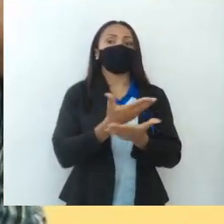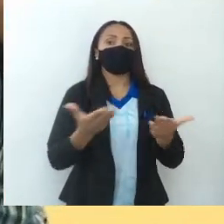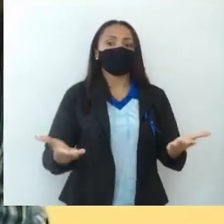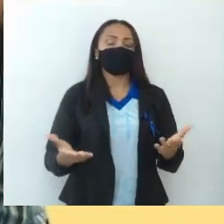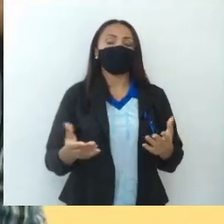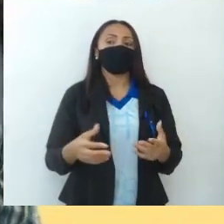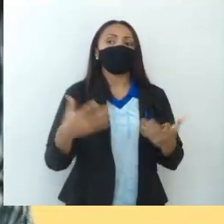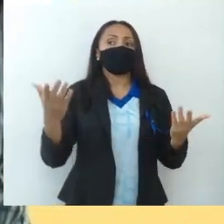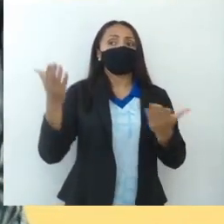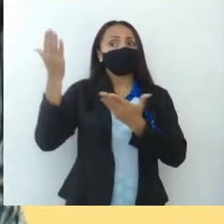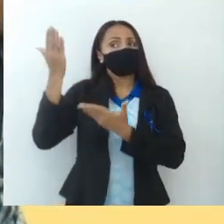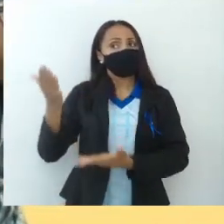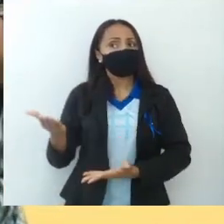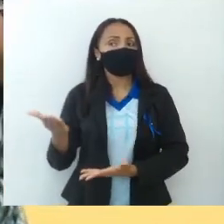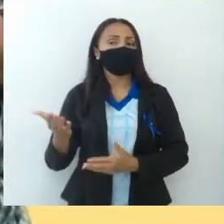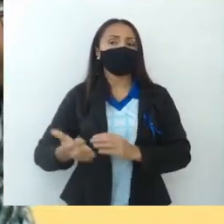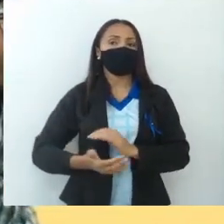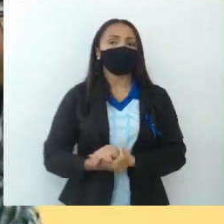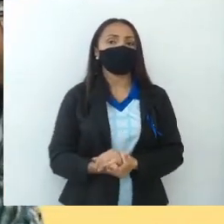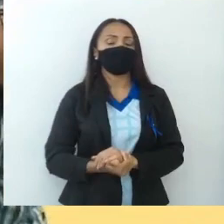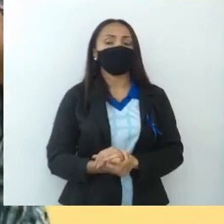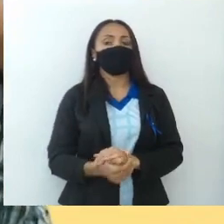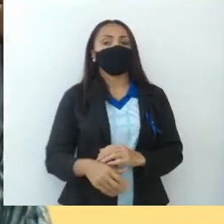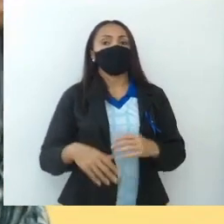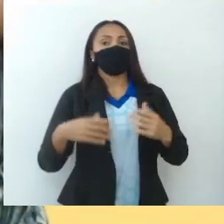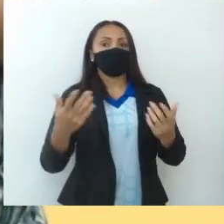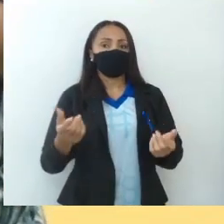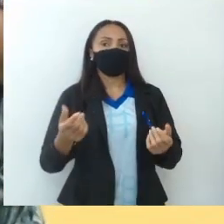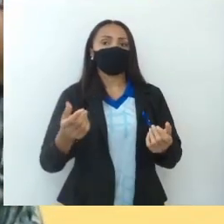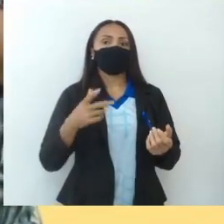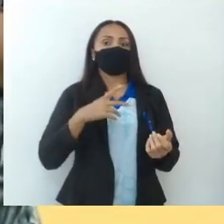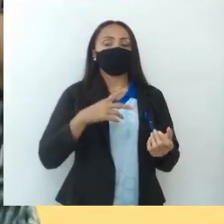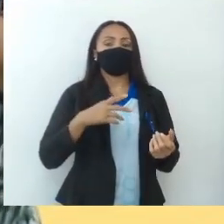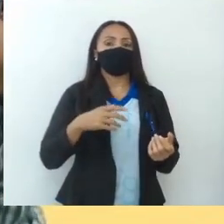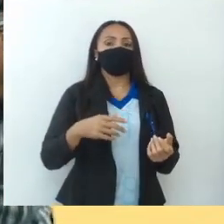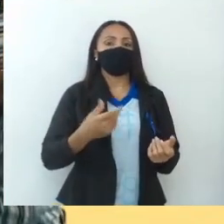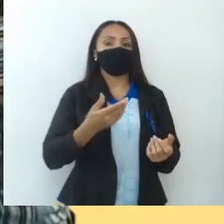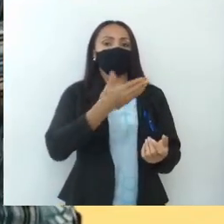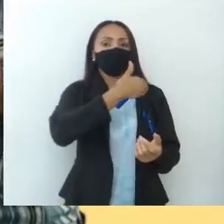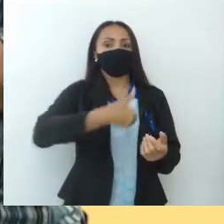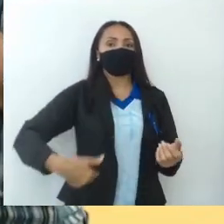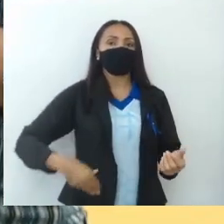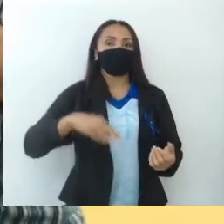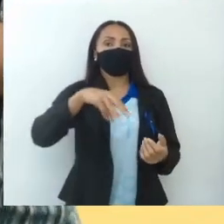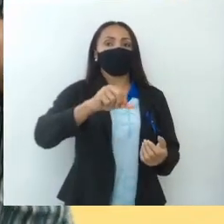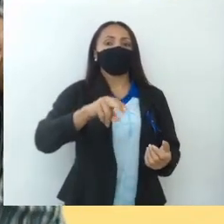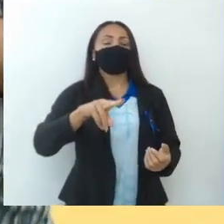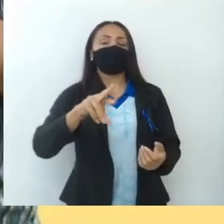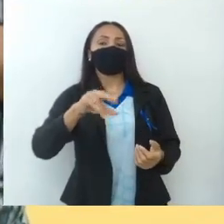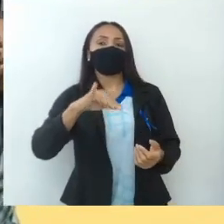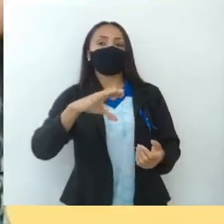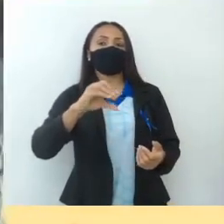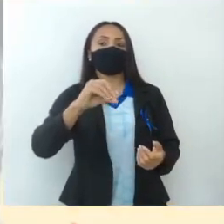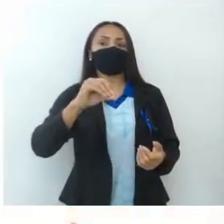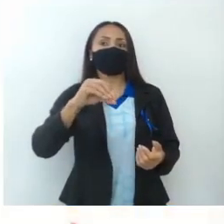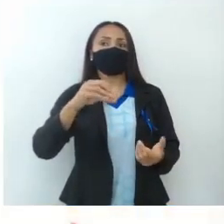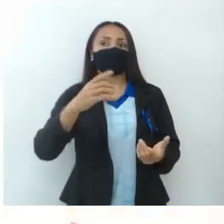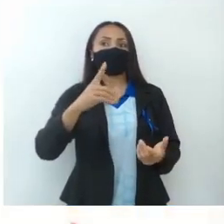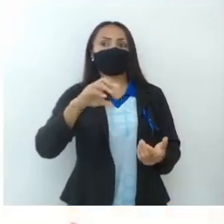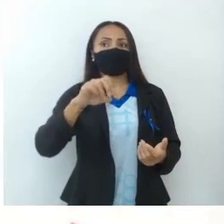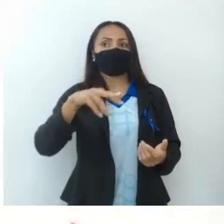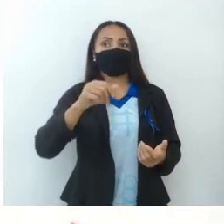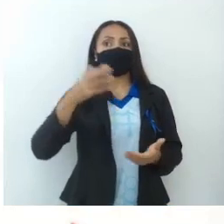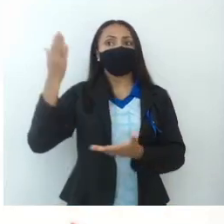da cidade de Mauricéia, onde se hospedava o então governador, o príncipe Maurício de Nassau. E aqui nós temos uma foto dele, Isso, né?